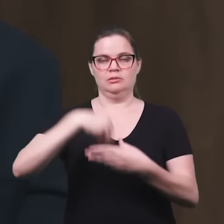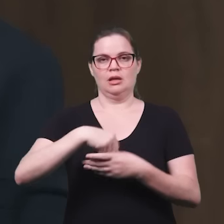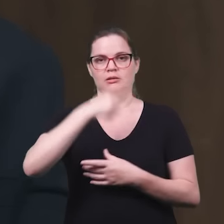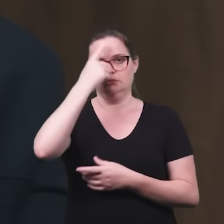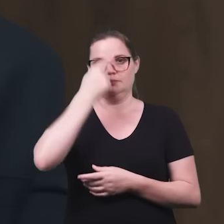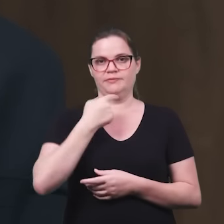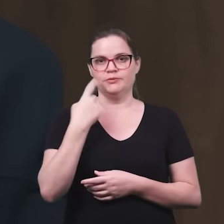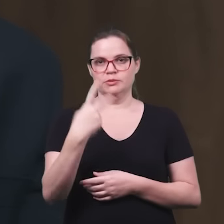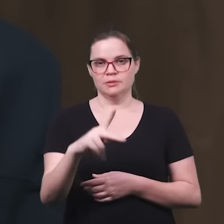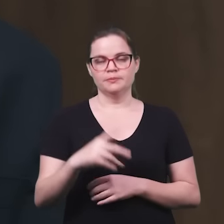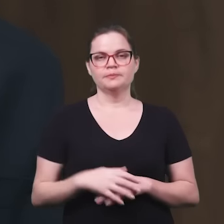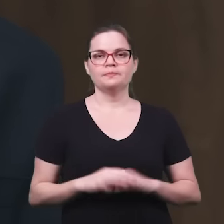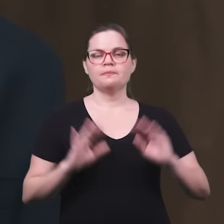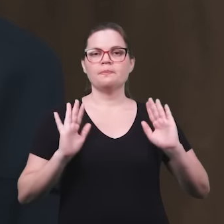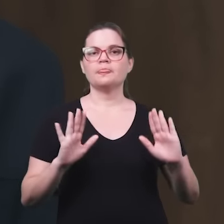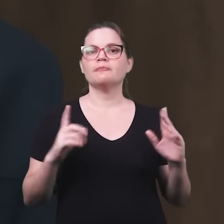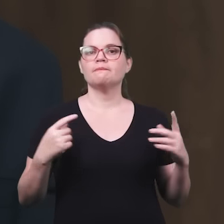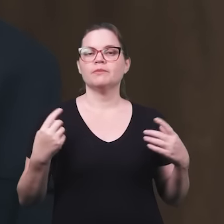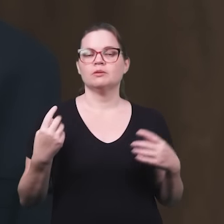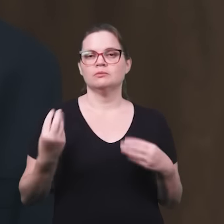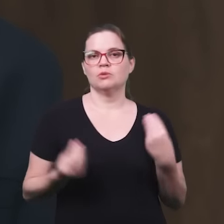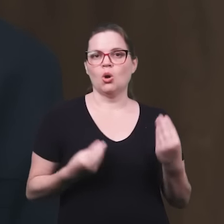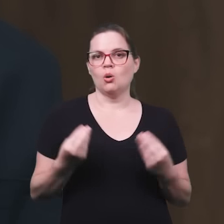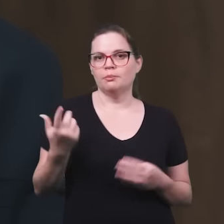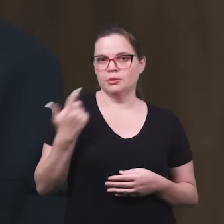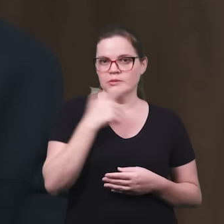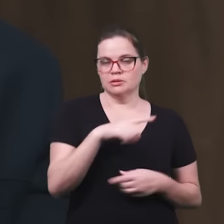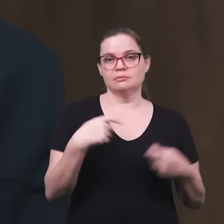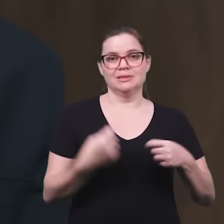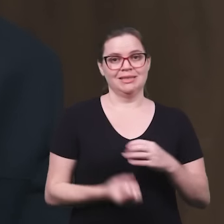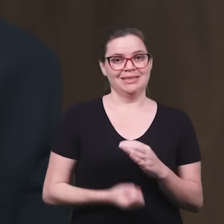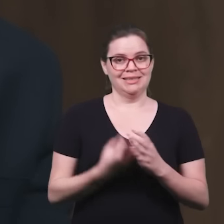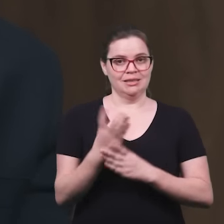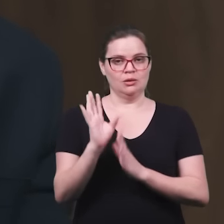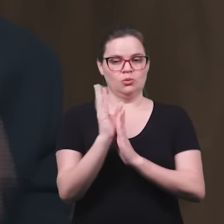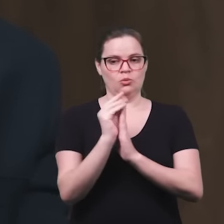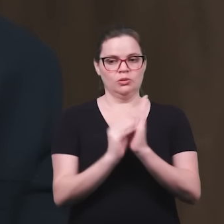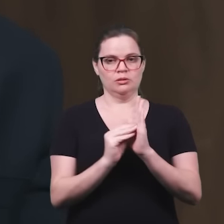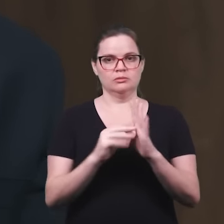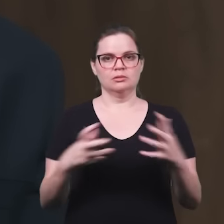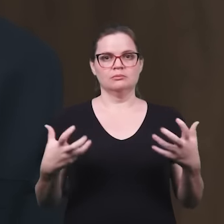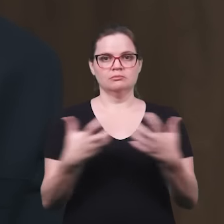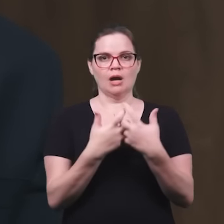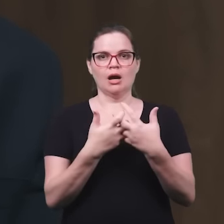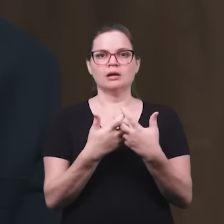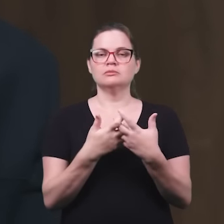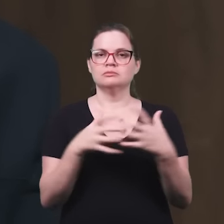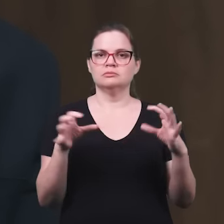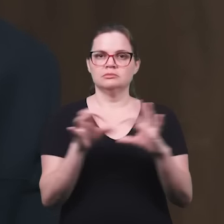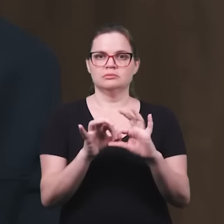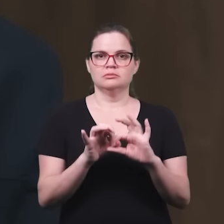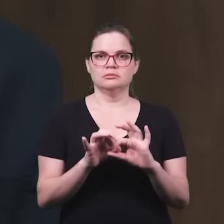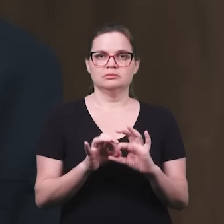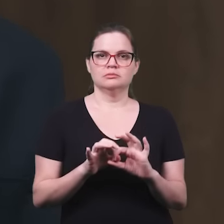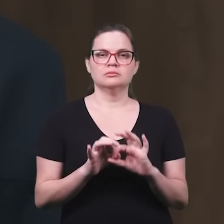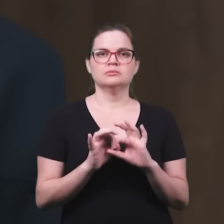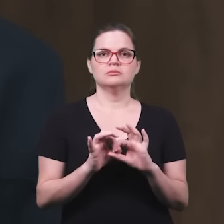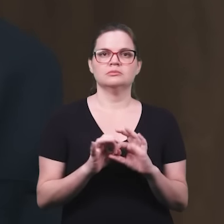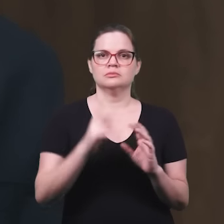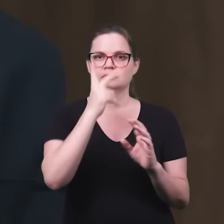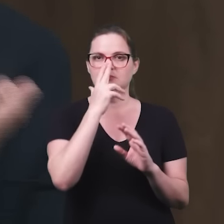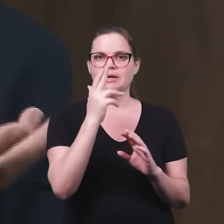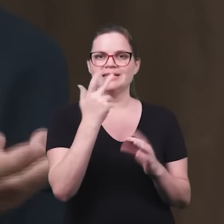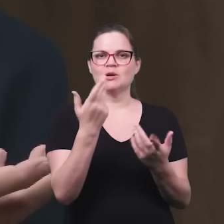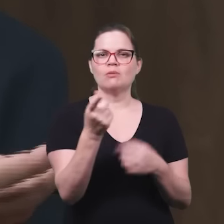plataforma. Para você fazer isso, você tem que criar um conteúdo que ele conecte, que ele crie ali